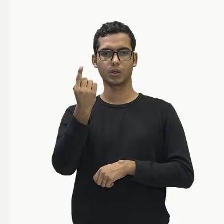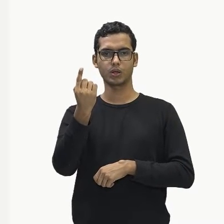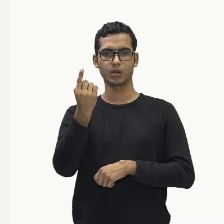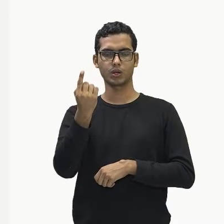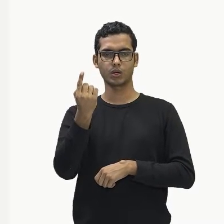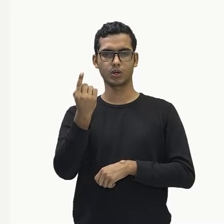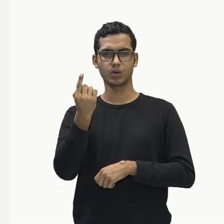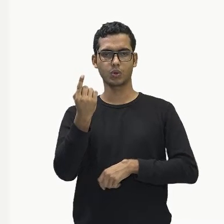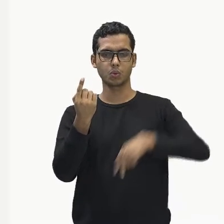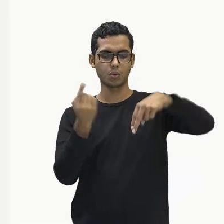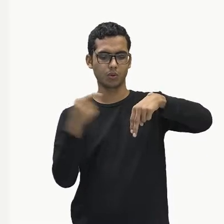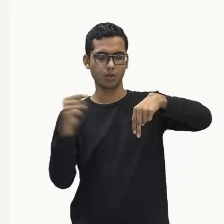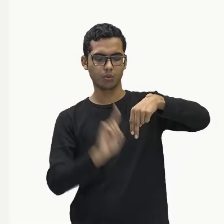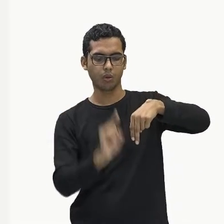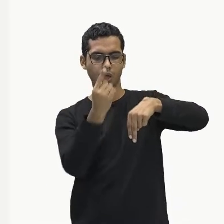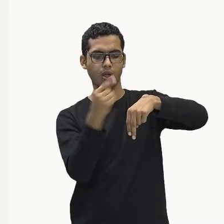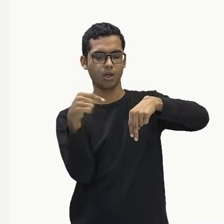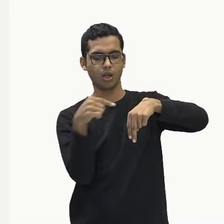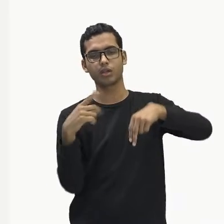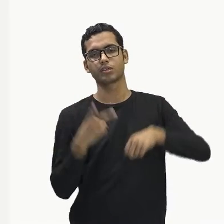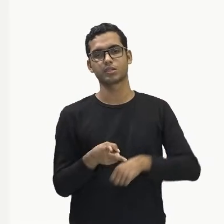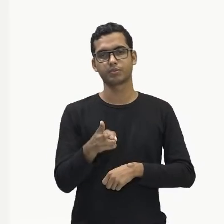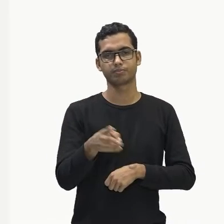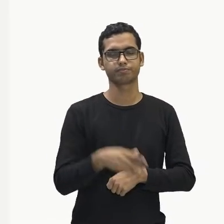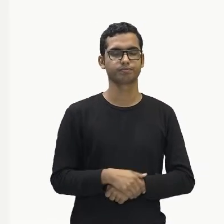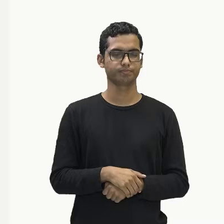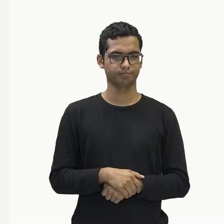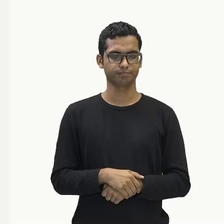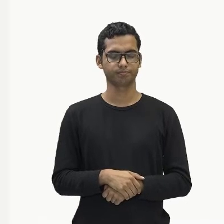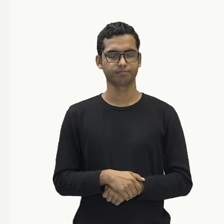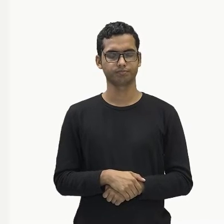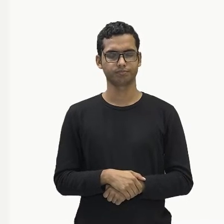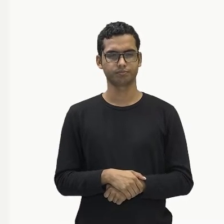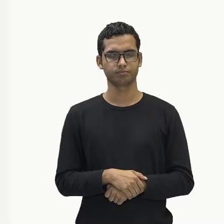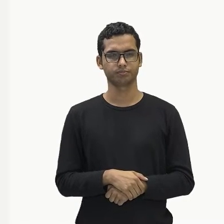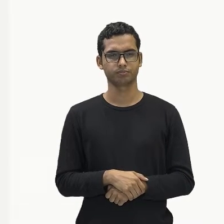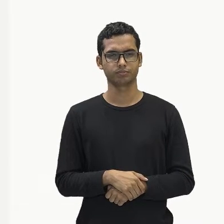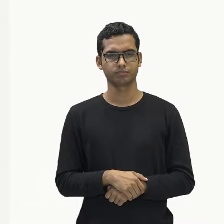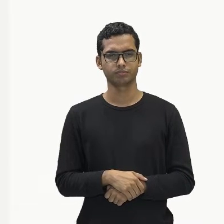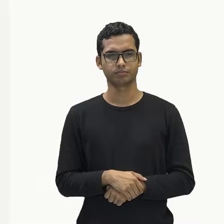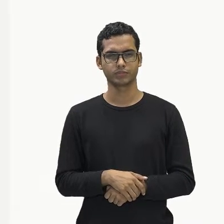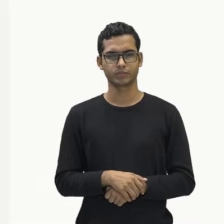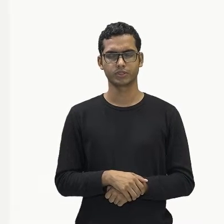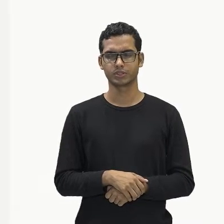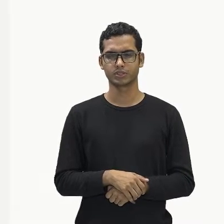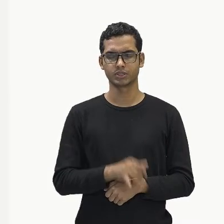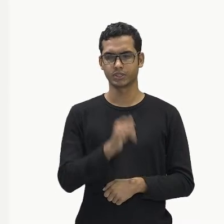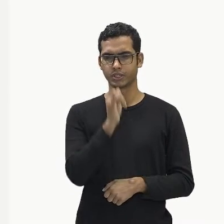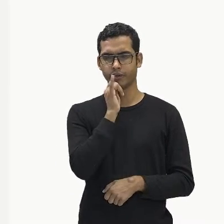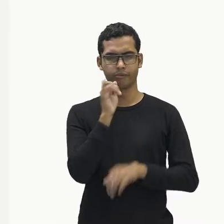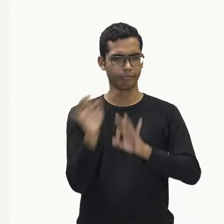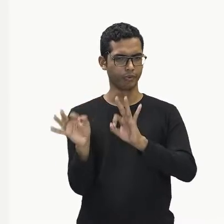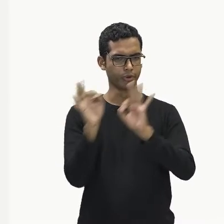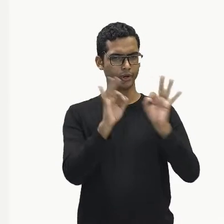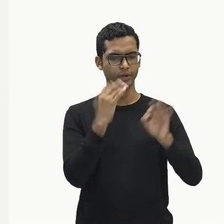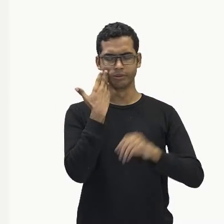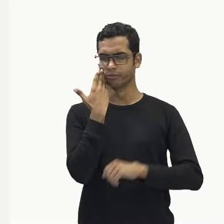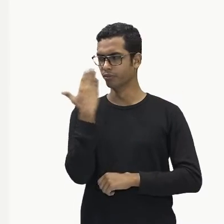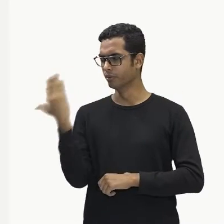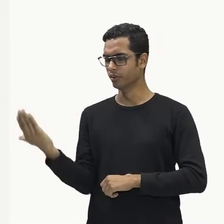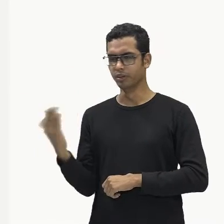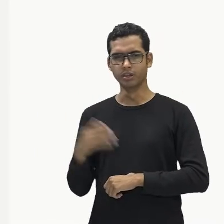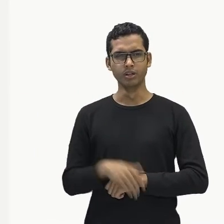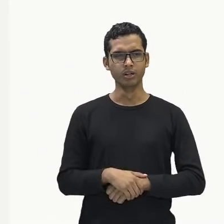número elevado a 1, então nosso expoente é 1. Vamos ver melhor aí nos nossos exemplos. Então,